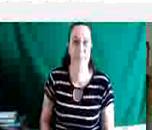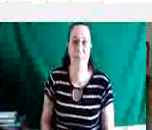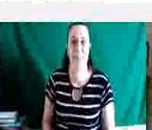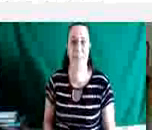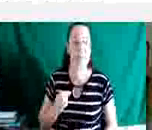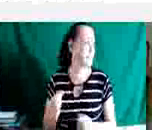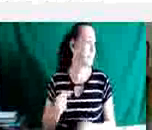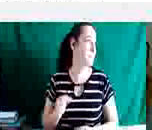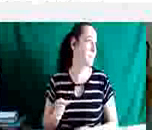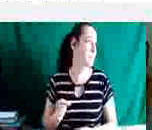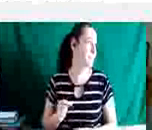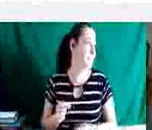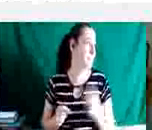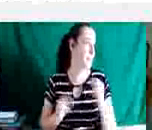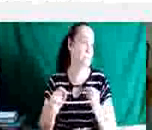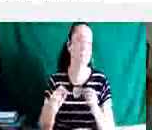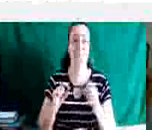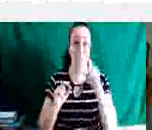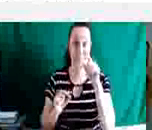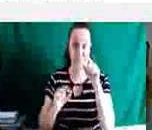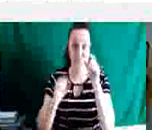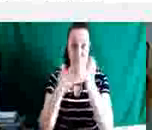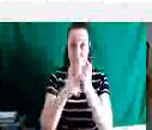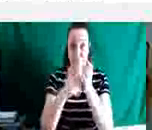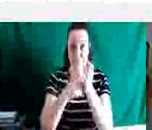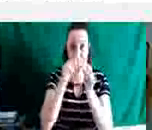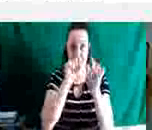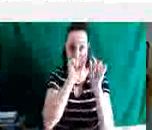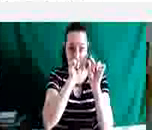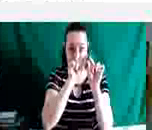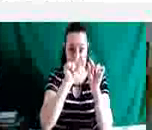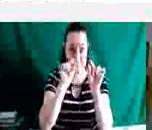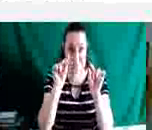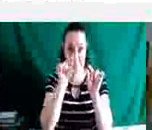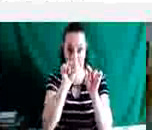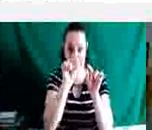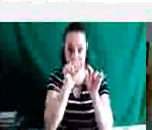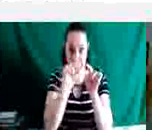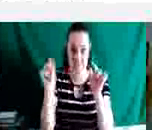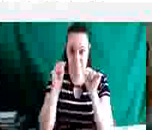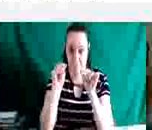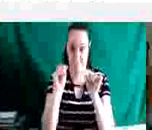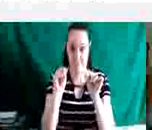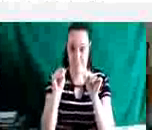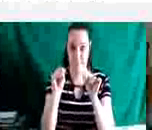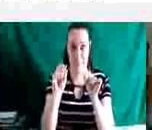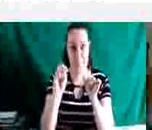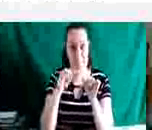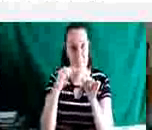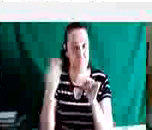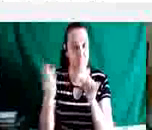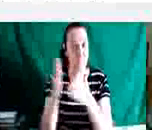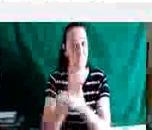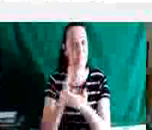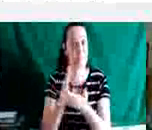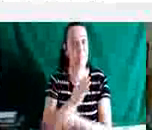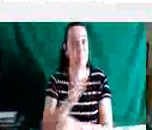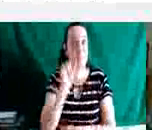exemplos de alguns tipos de injeções de comando para SQL Server. Para query, né? Para buscas de